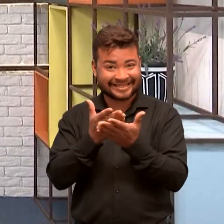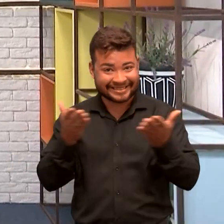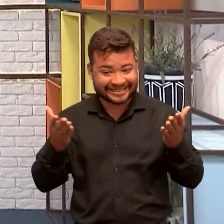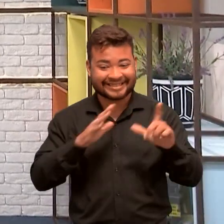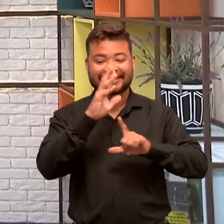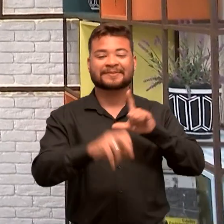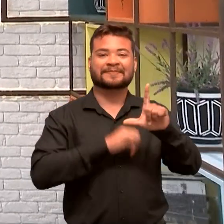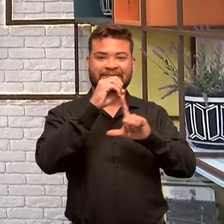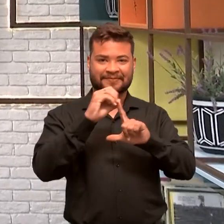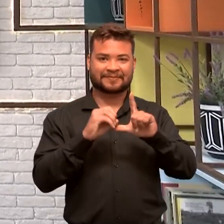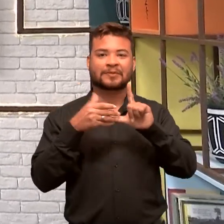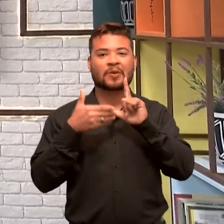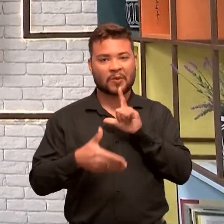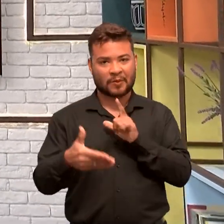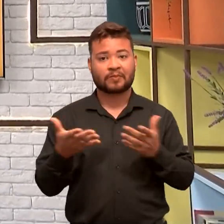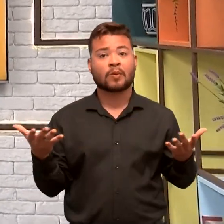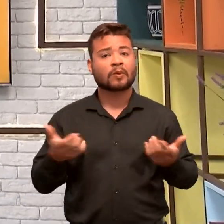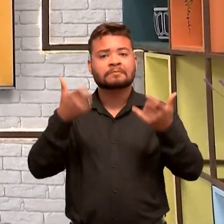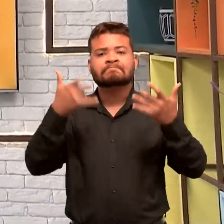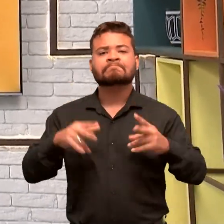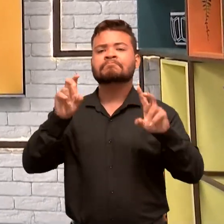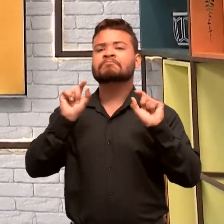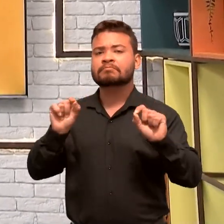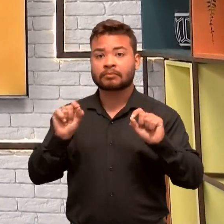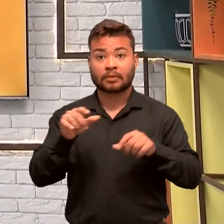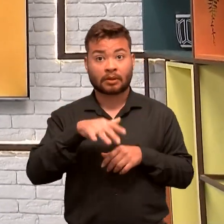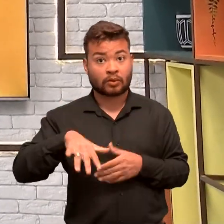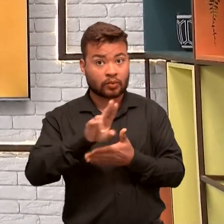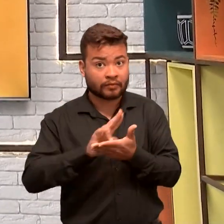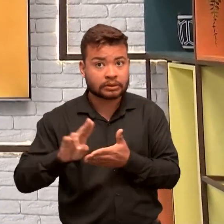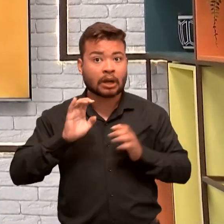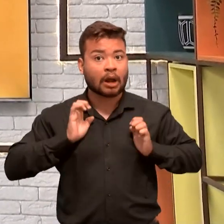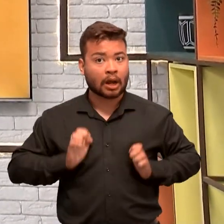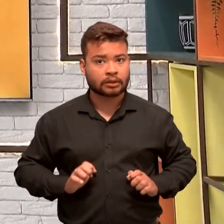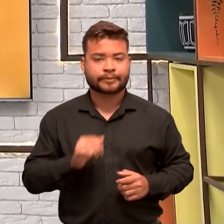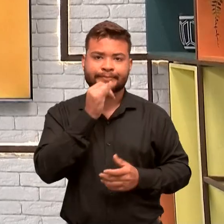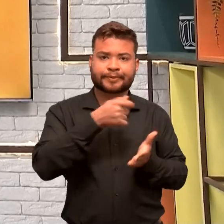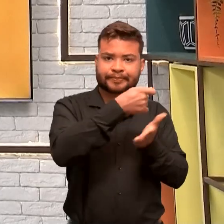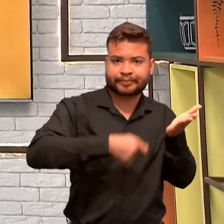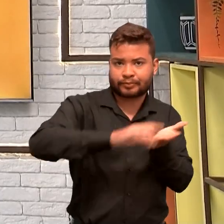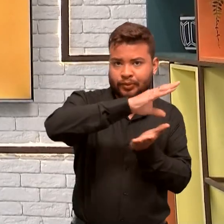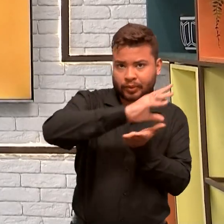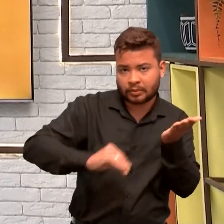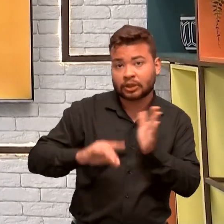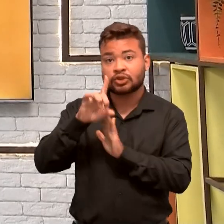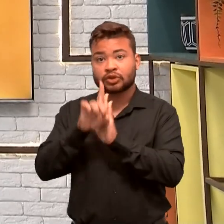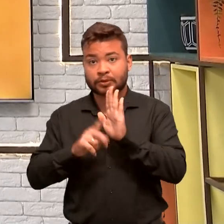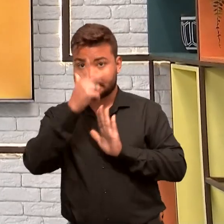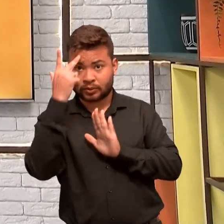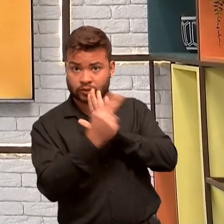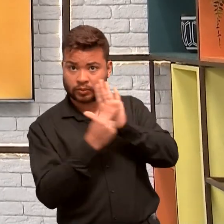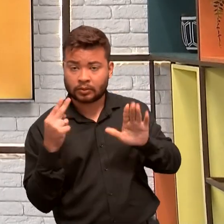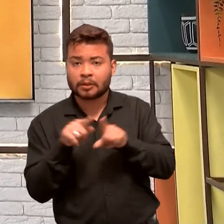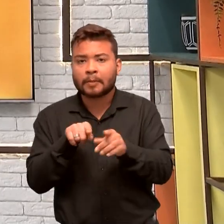Começando mais um Mundo UFG e hoje vamos falar sobre a ética na universidade, sobre plágio, direitos autorais, a ética na